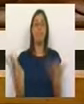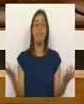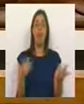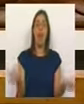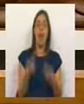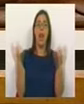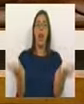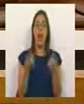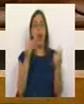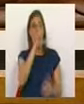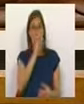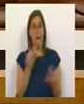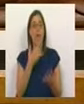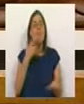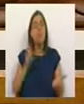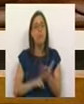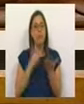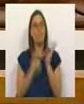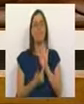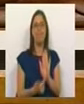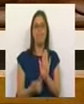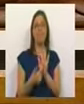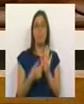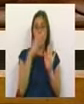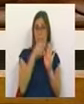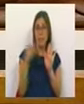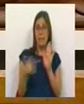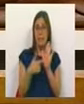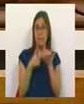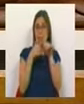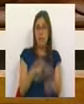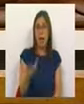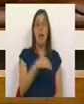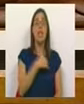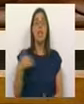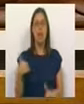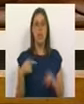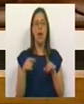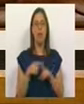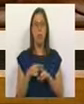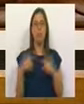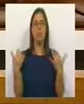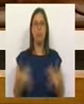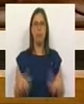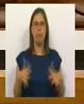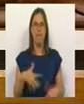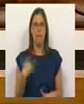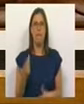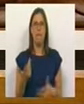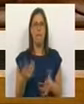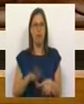da propaganda do Governo, a realidade demonstra que a execução orçamental na saúde tem sofrido uma